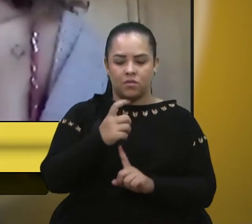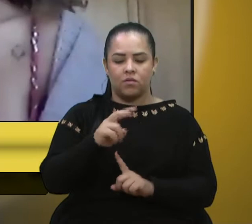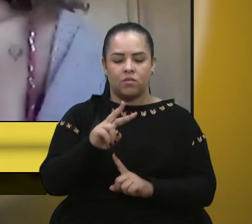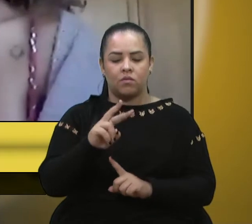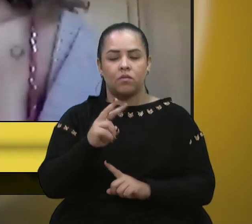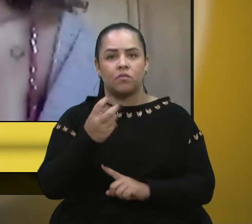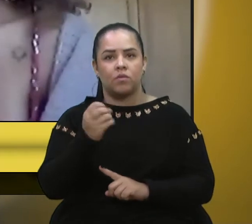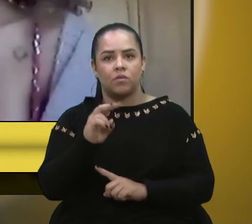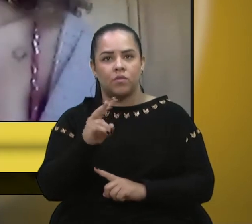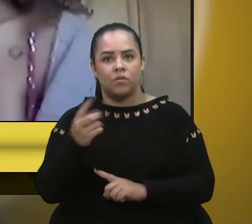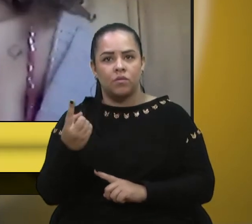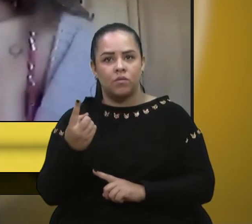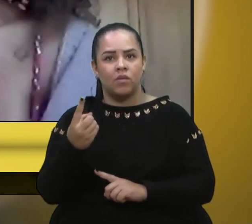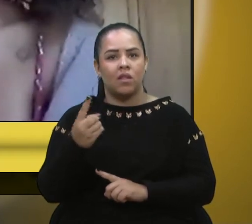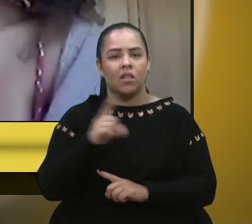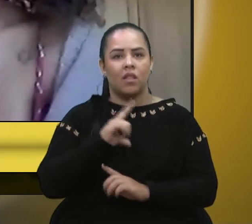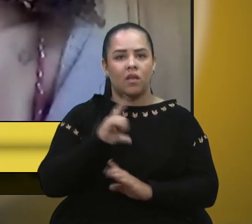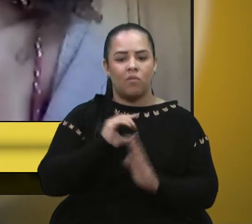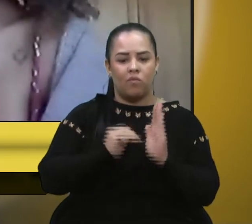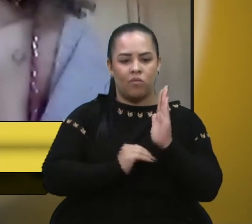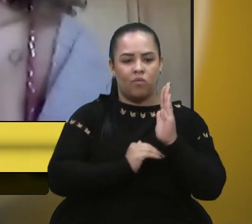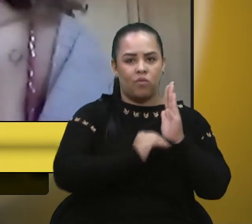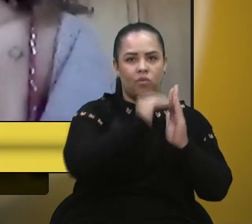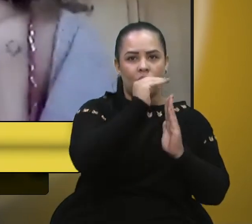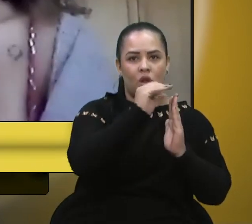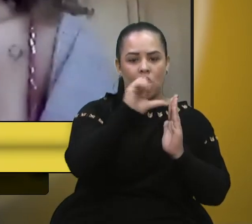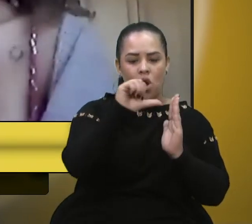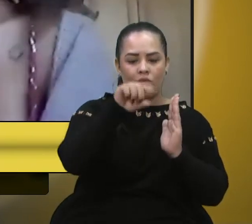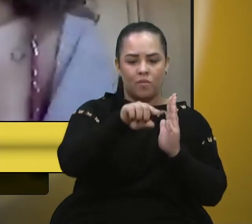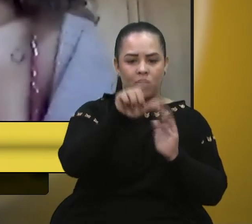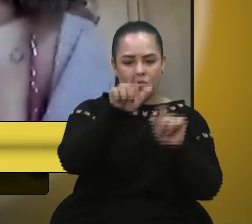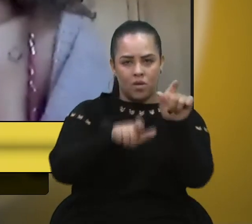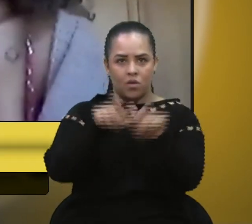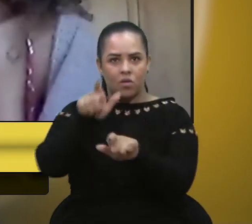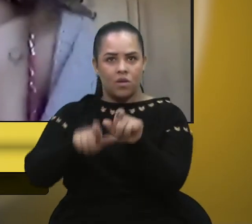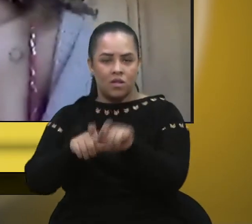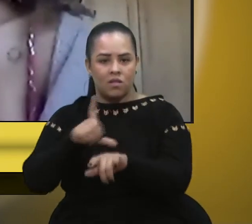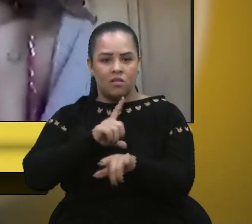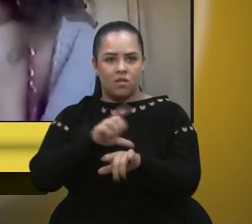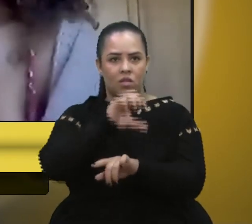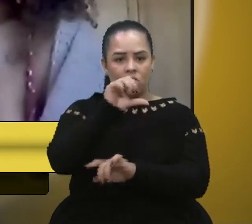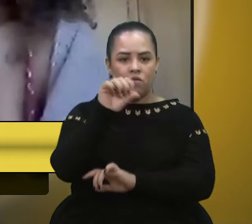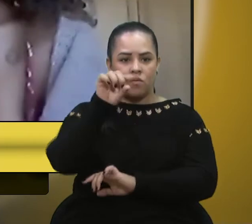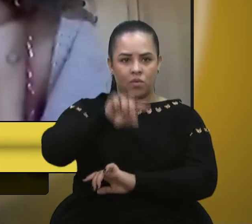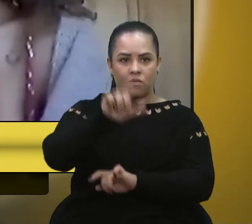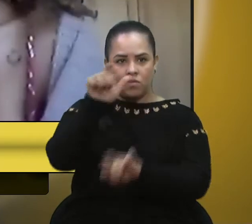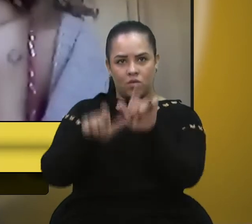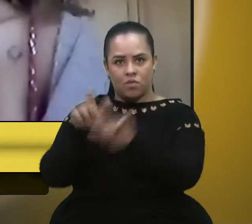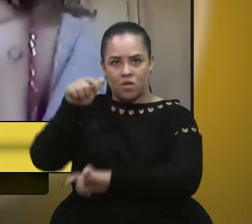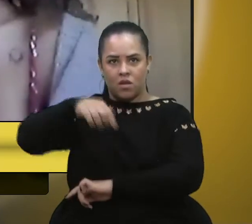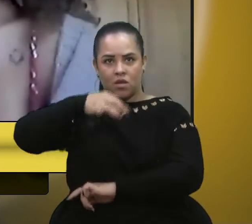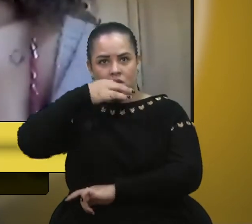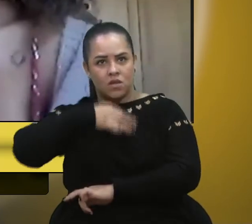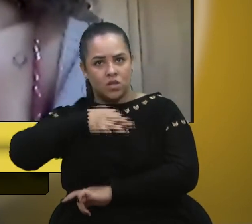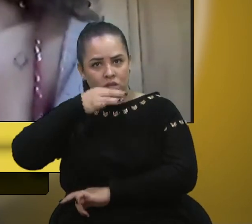número já é maior do que 9 mil pessoas. Então, 9 mil pessoas na nossa cidade, aqui em Caxias do